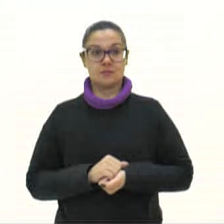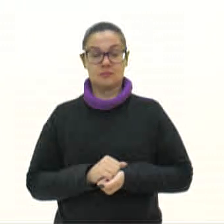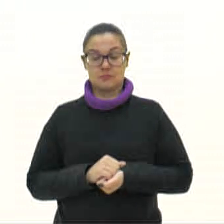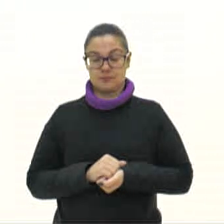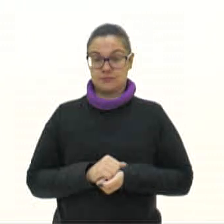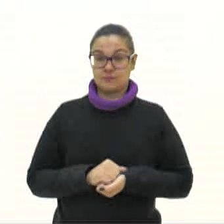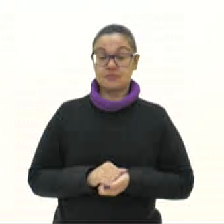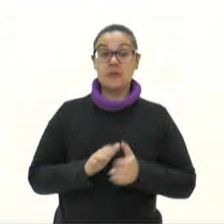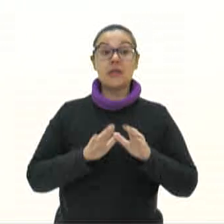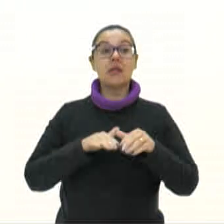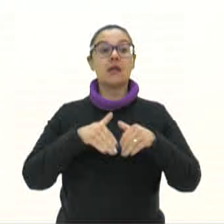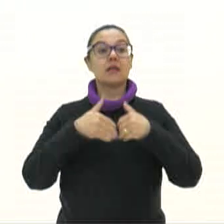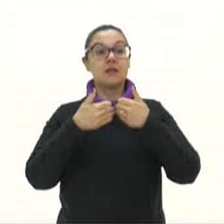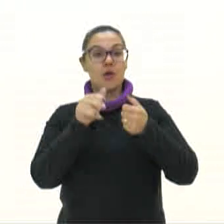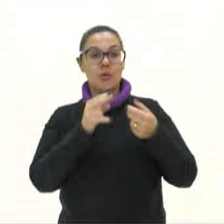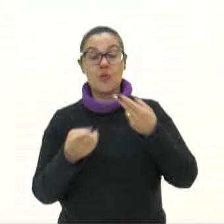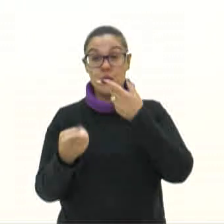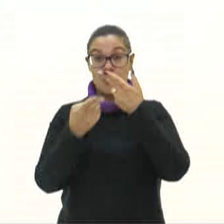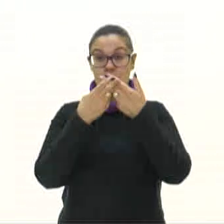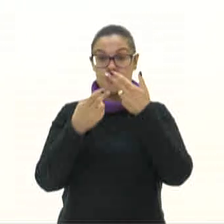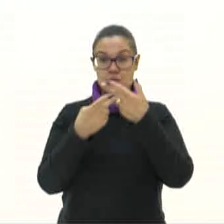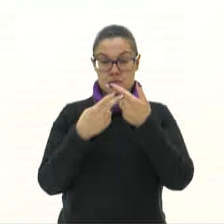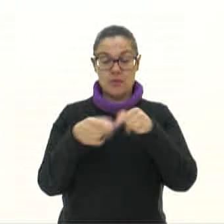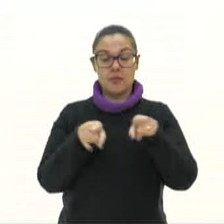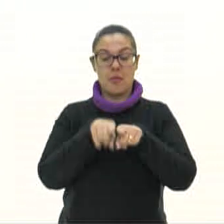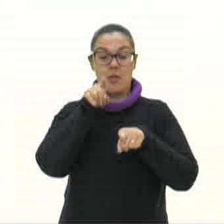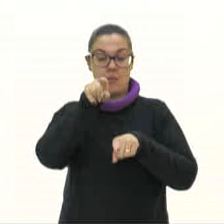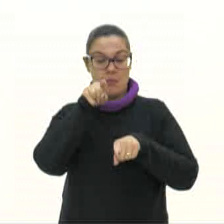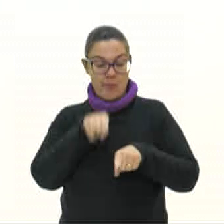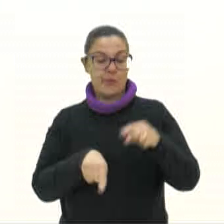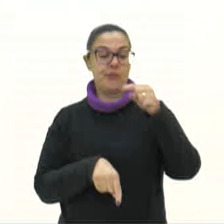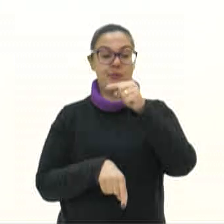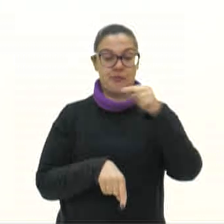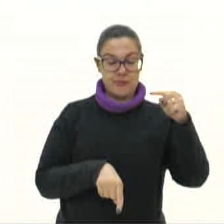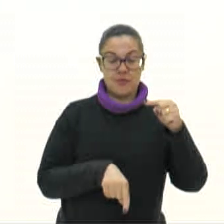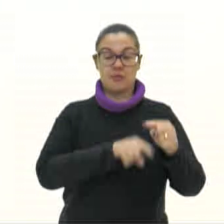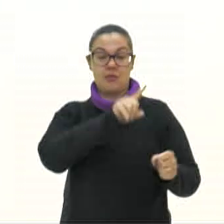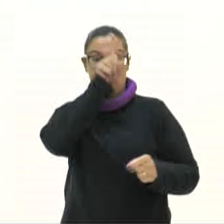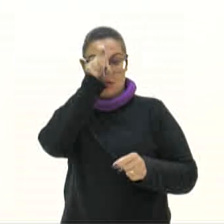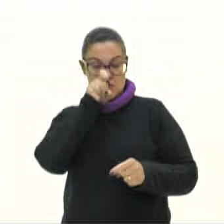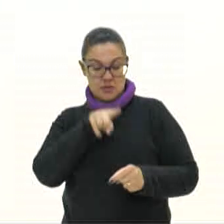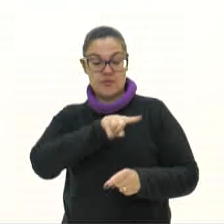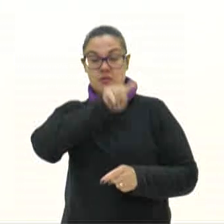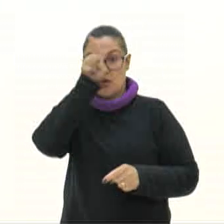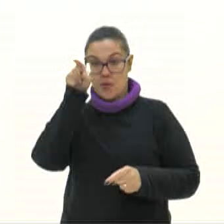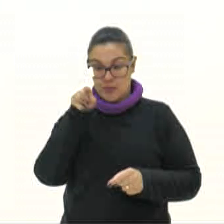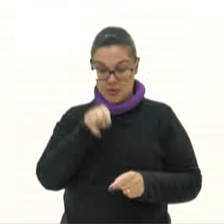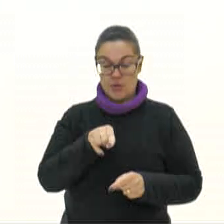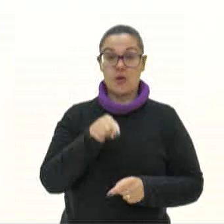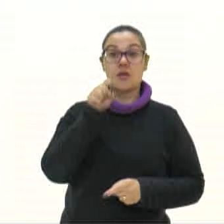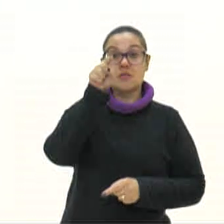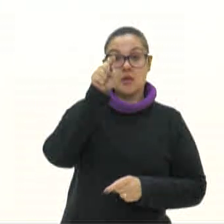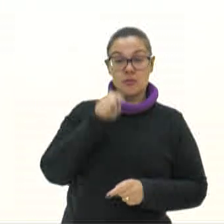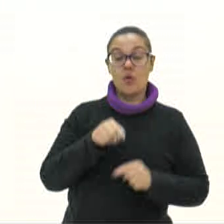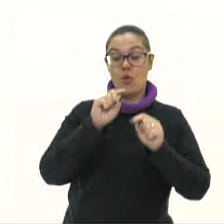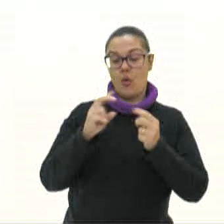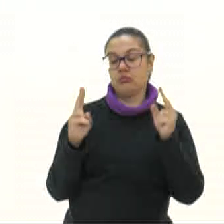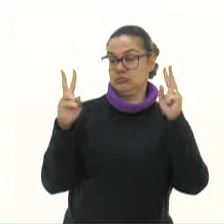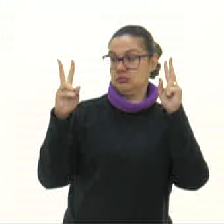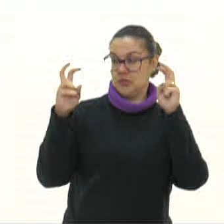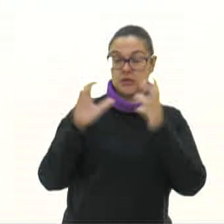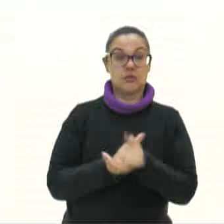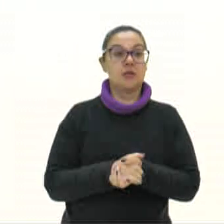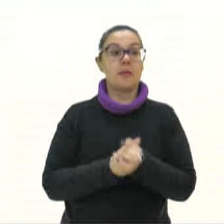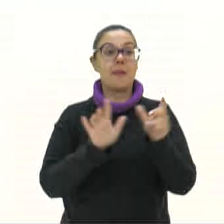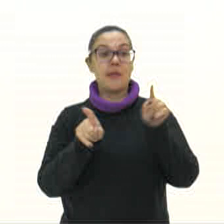entre outros. Utilização dos sinais de pontuação, travessão, exclamação, interrogação, ou as aspas.